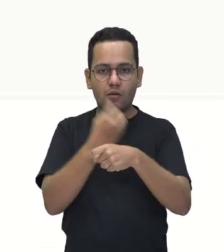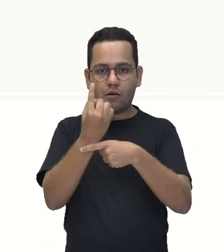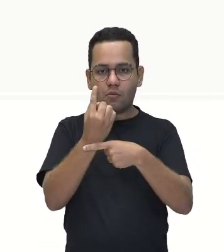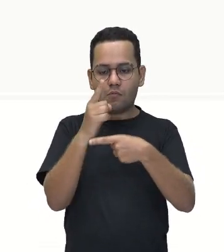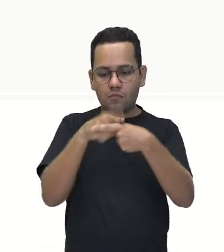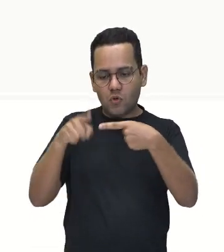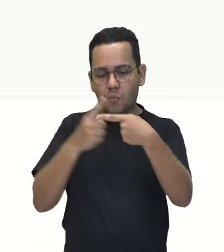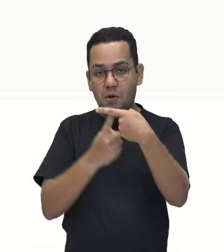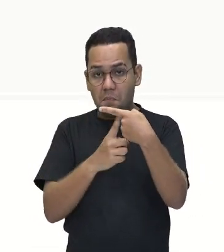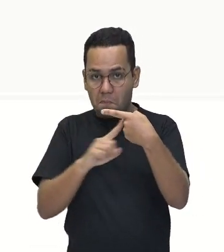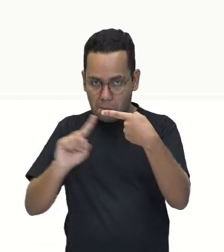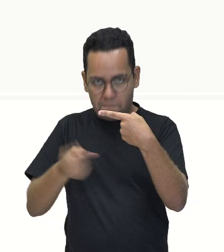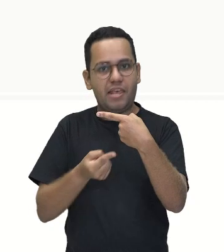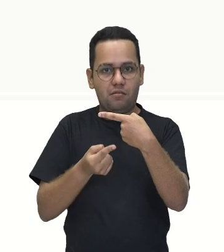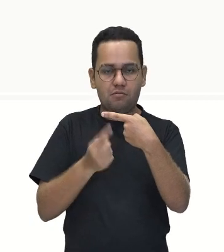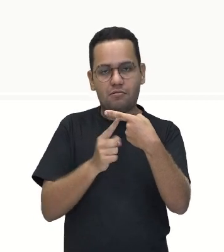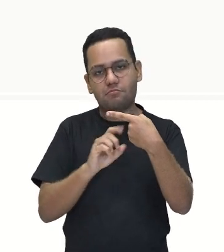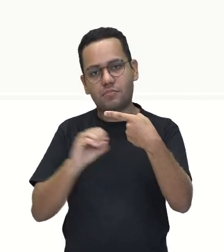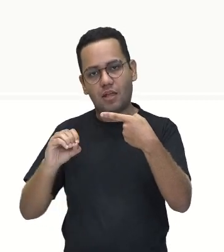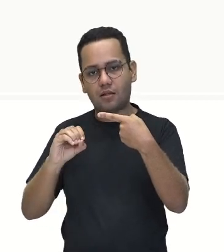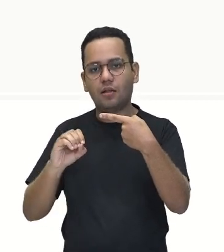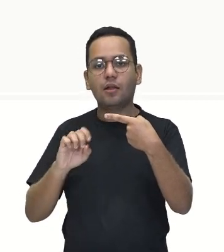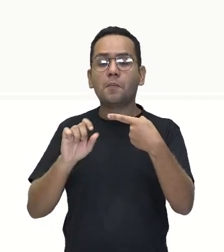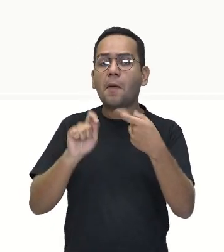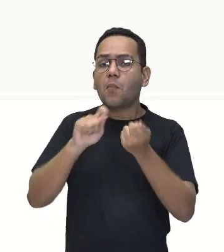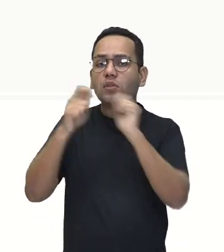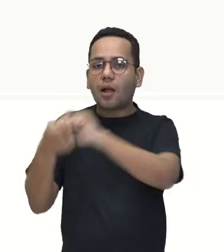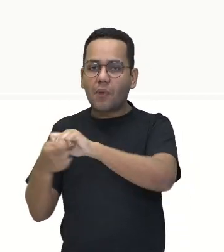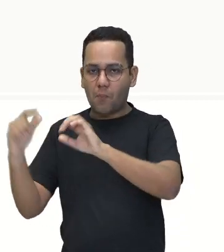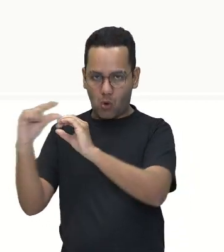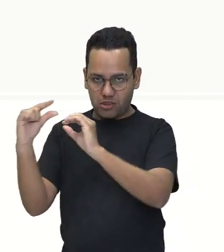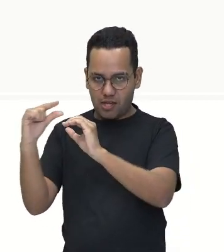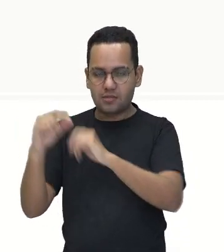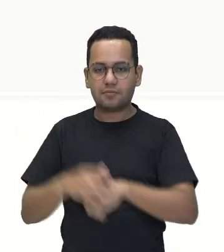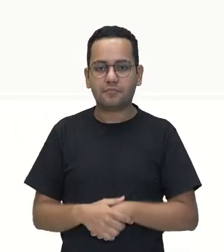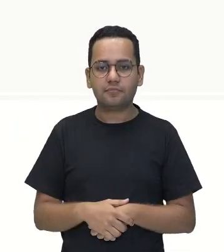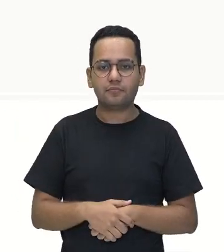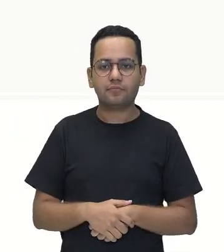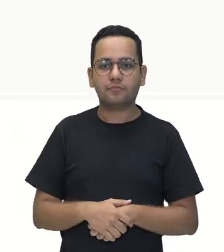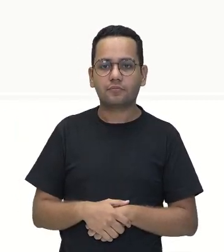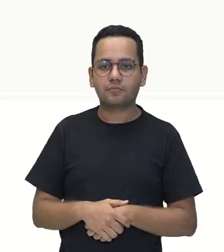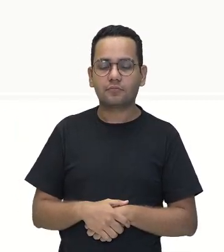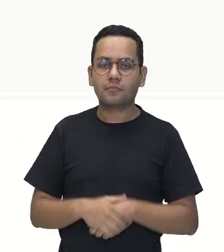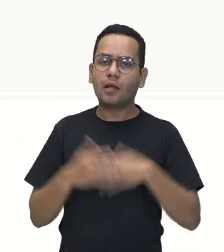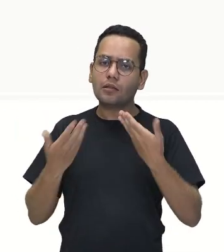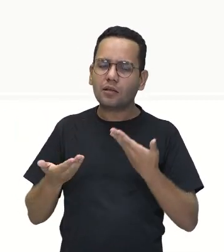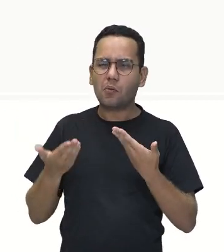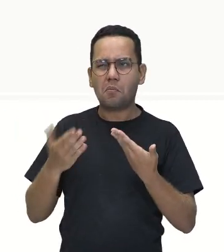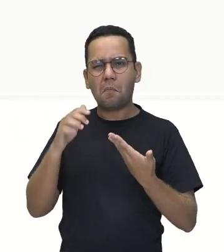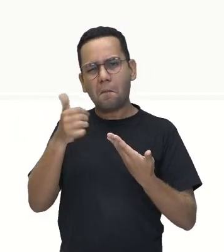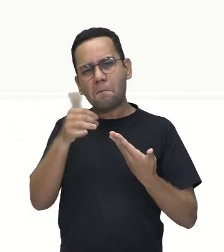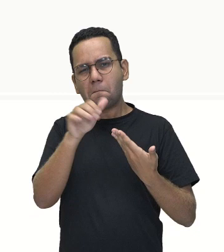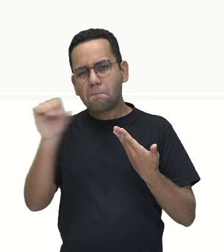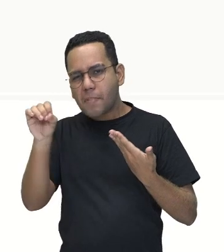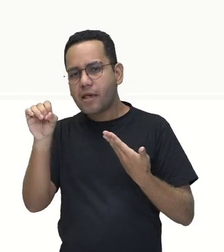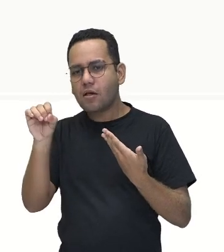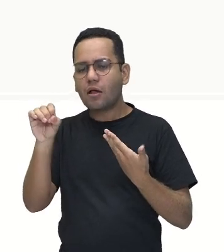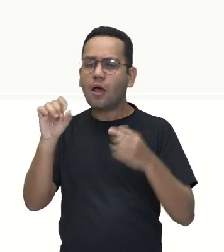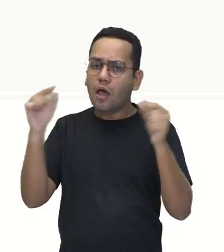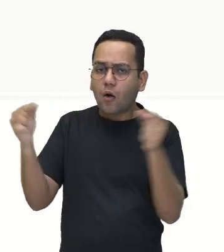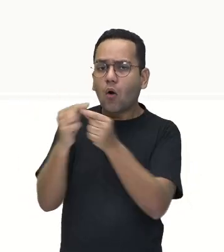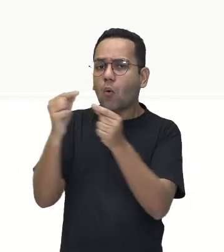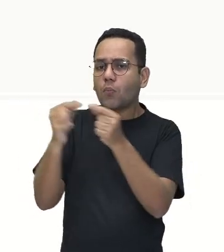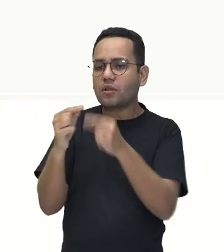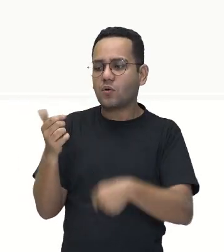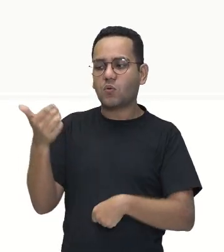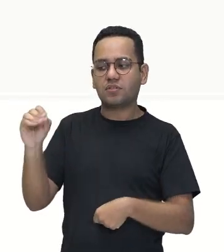1000 é equivalente a 10 elevado a 3 Tudo bem por quê